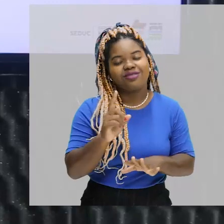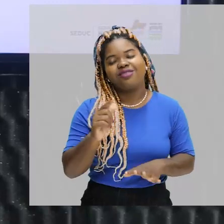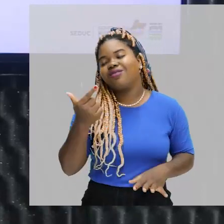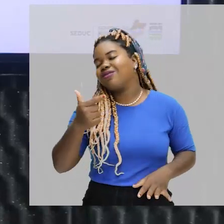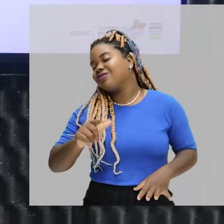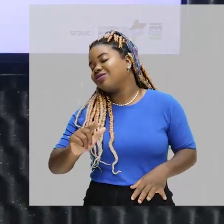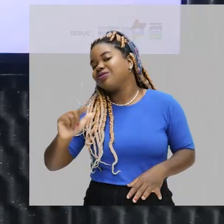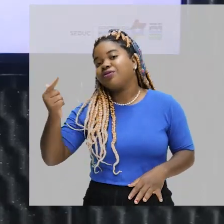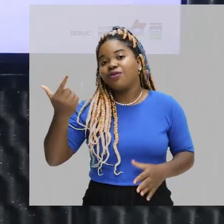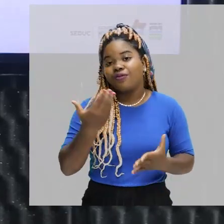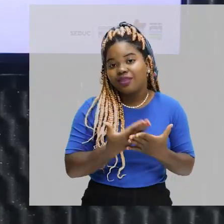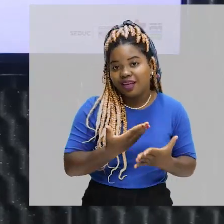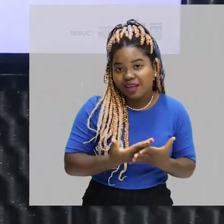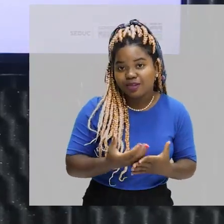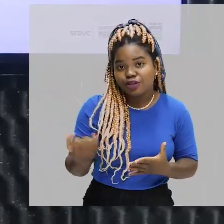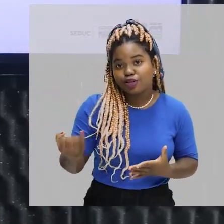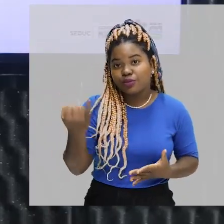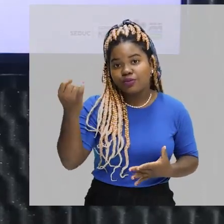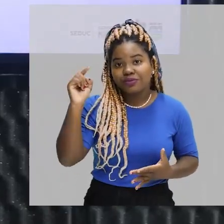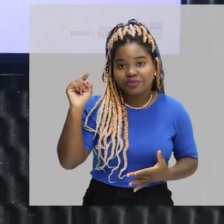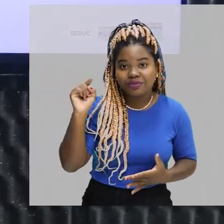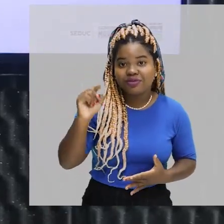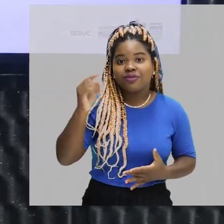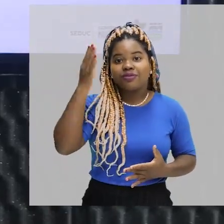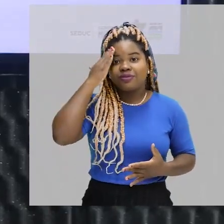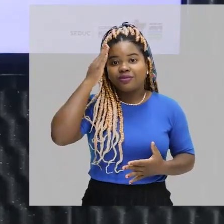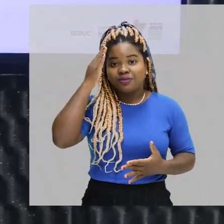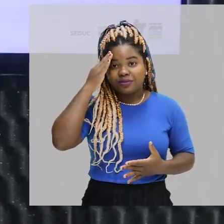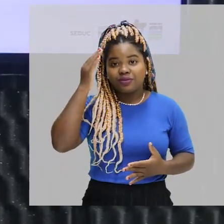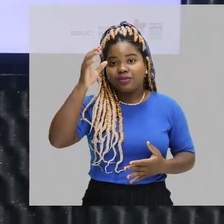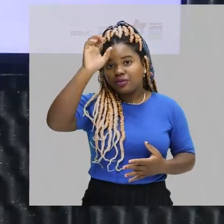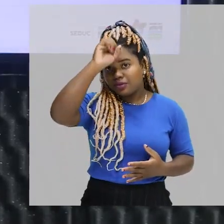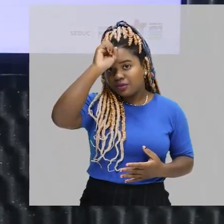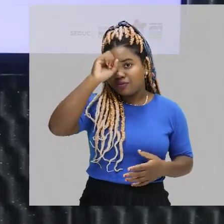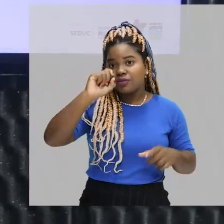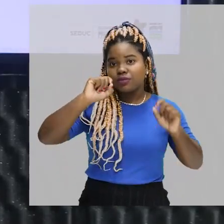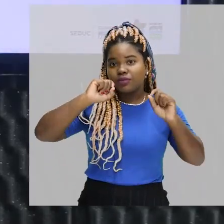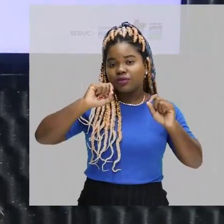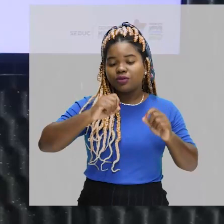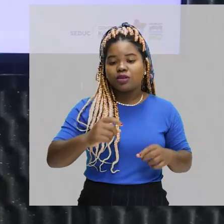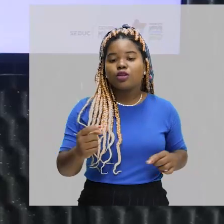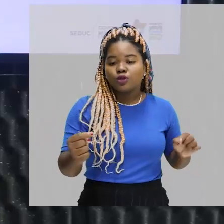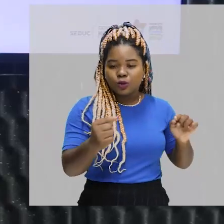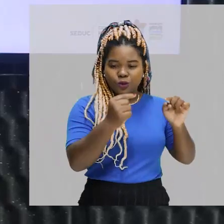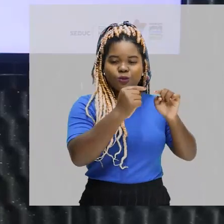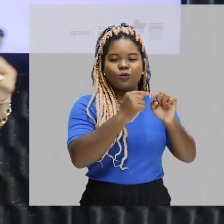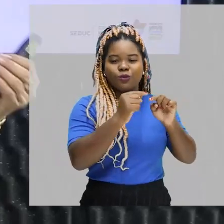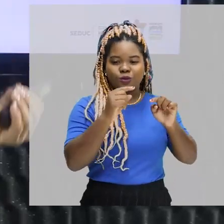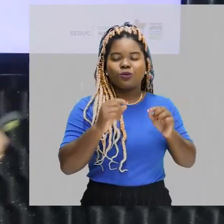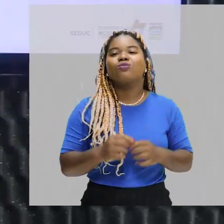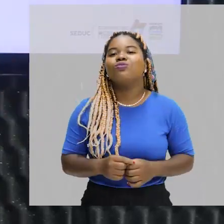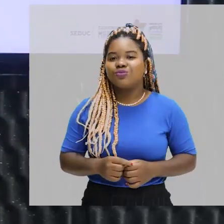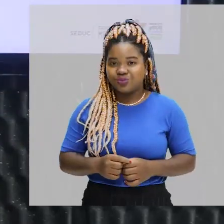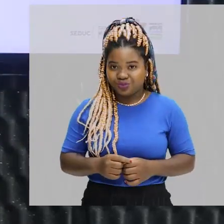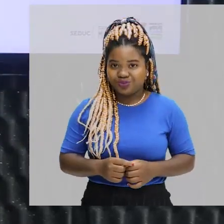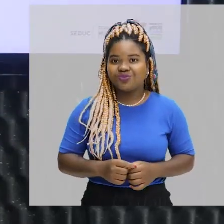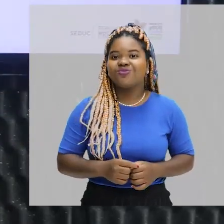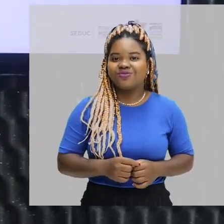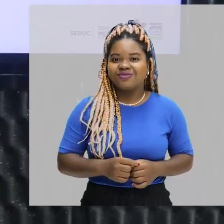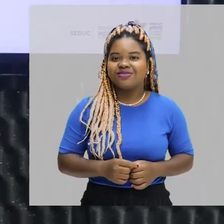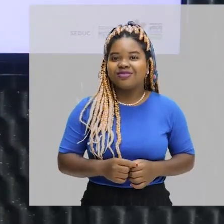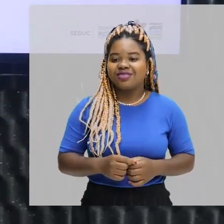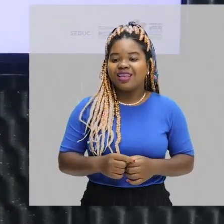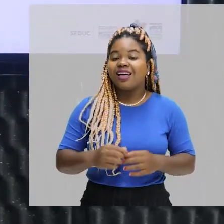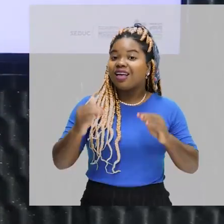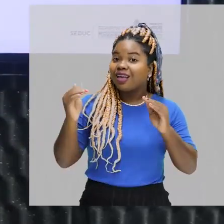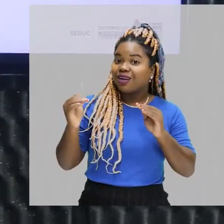em próximas aulas. O importante é você entender que concordar é entrar em acordo.